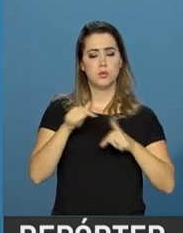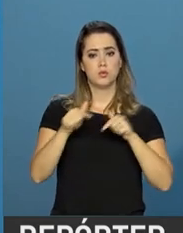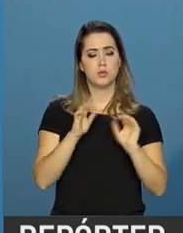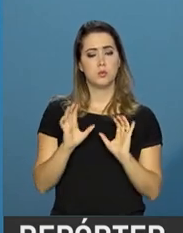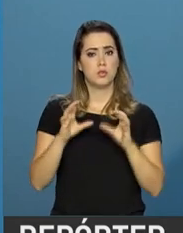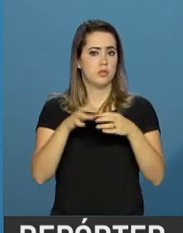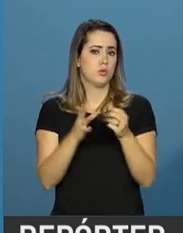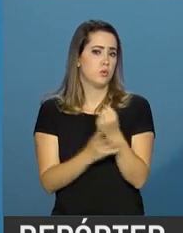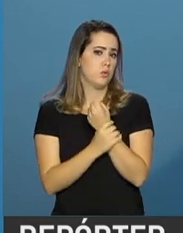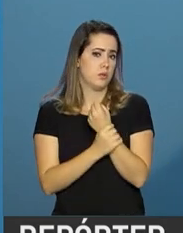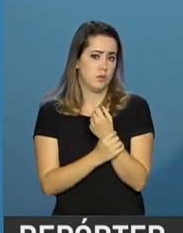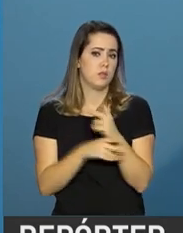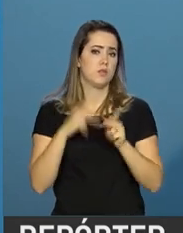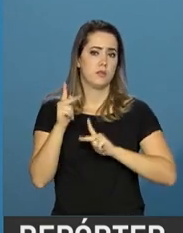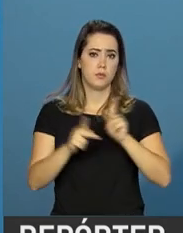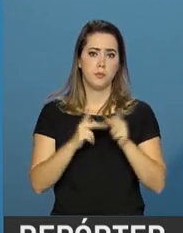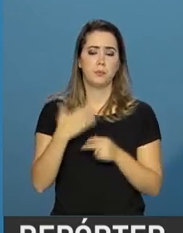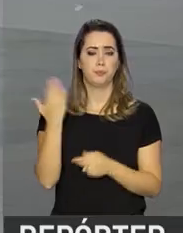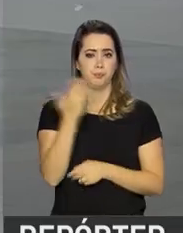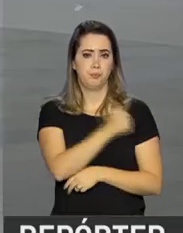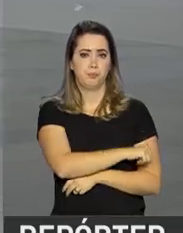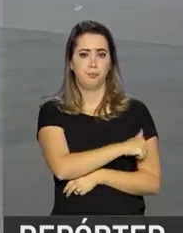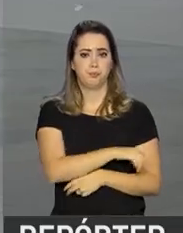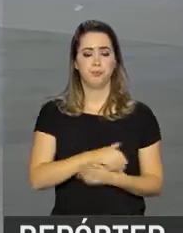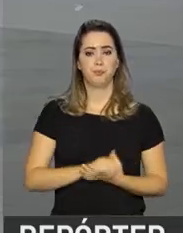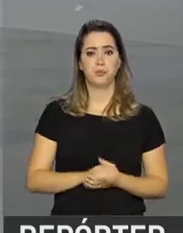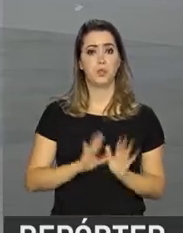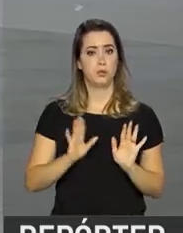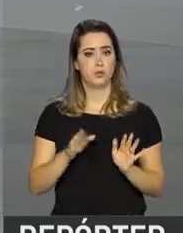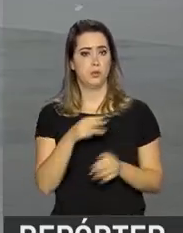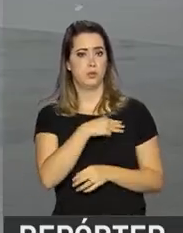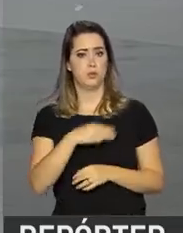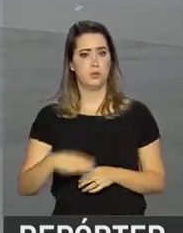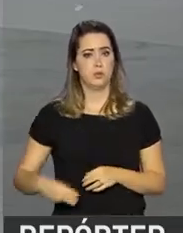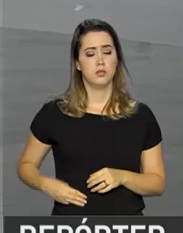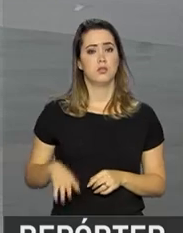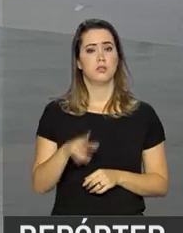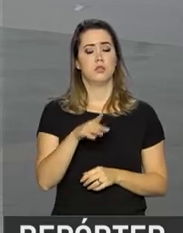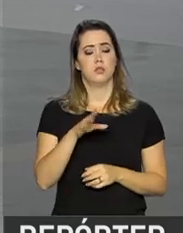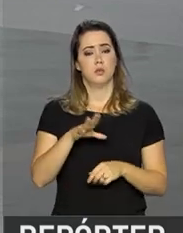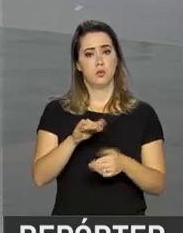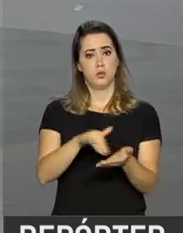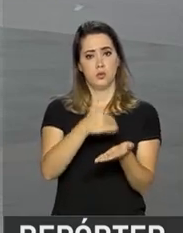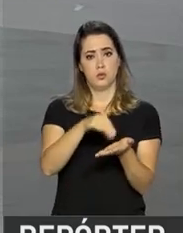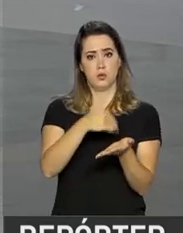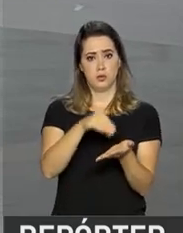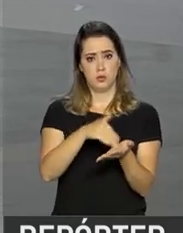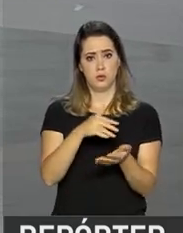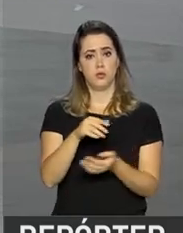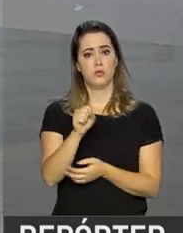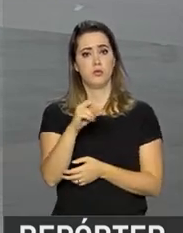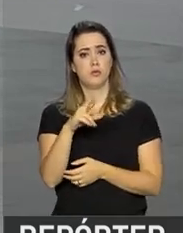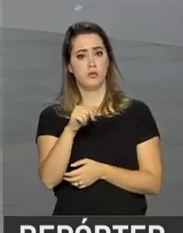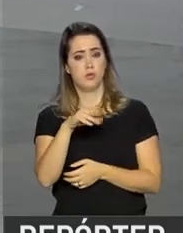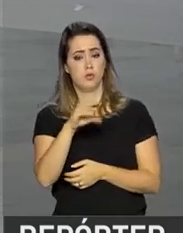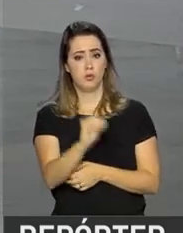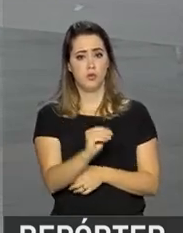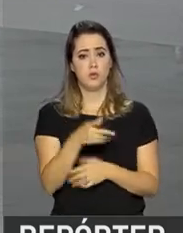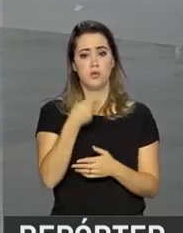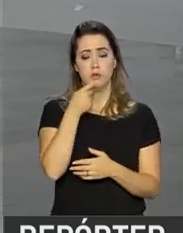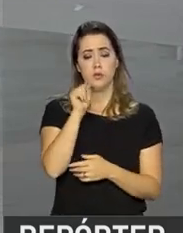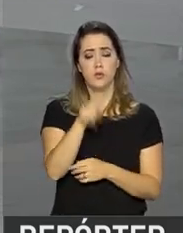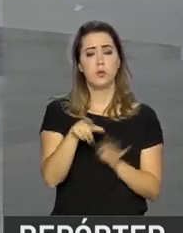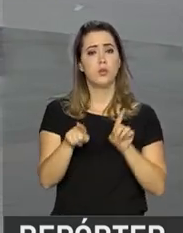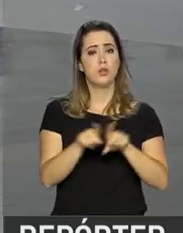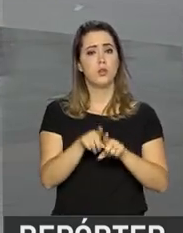dessa segurança pública no rio de janeiro já o ministro do gabinete de segurança institucional sérgio e chegou em